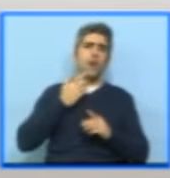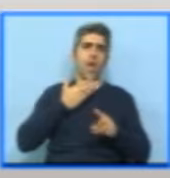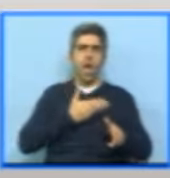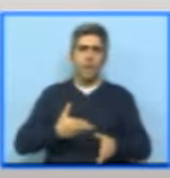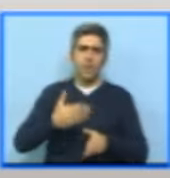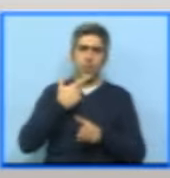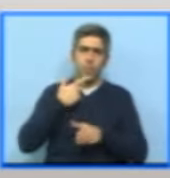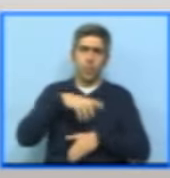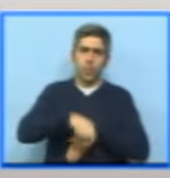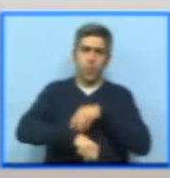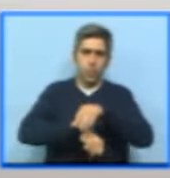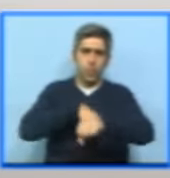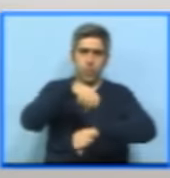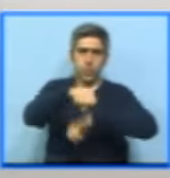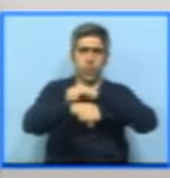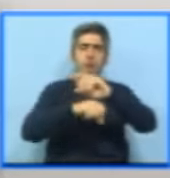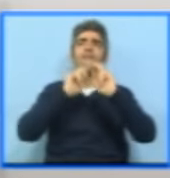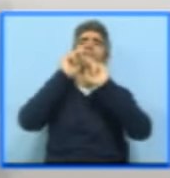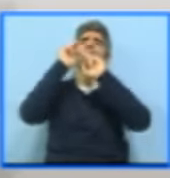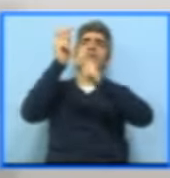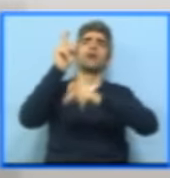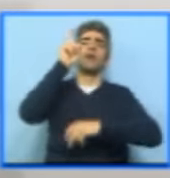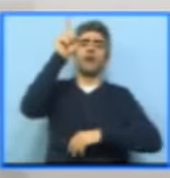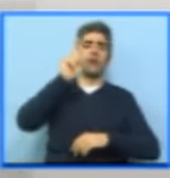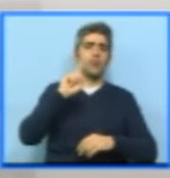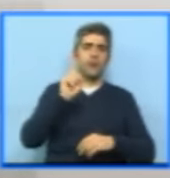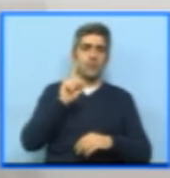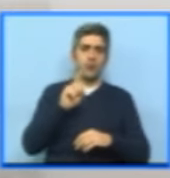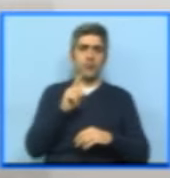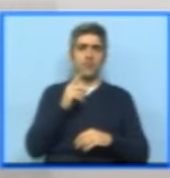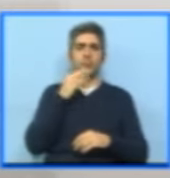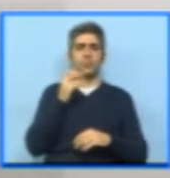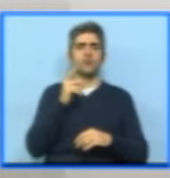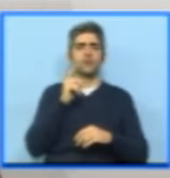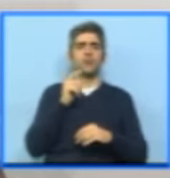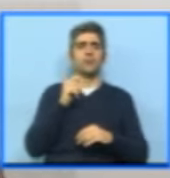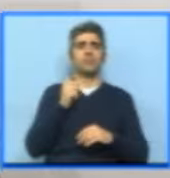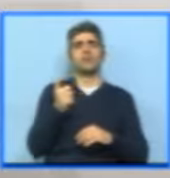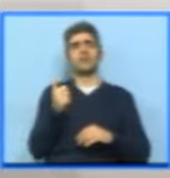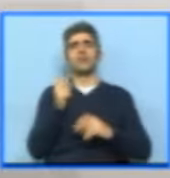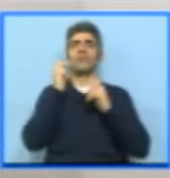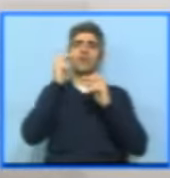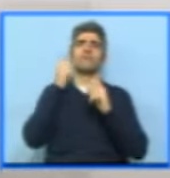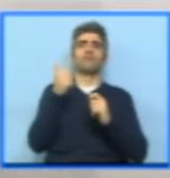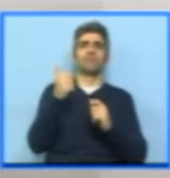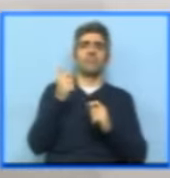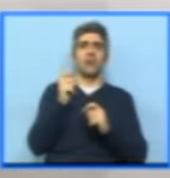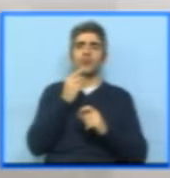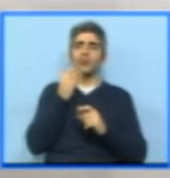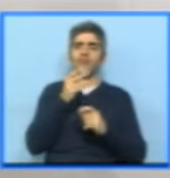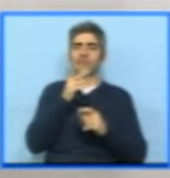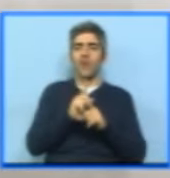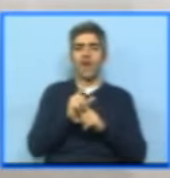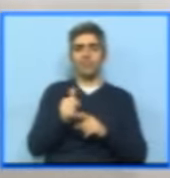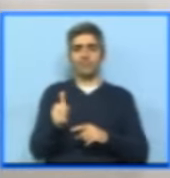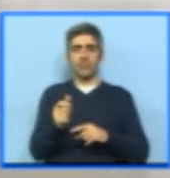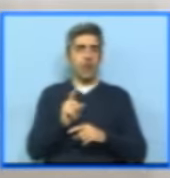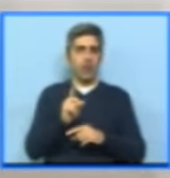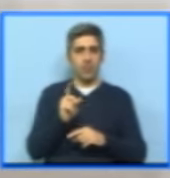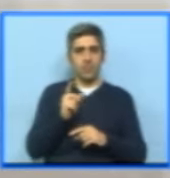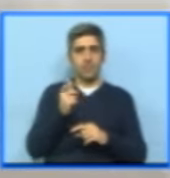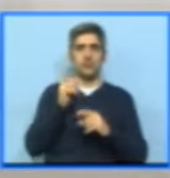isso que eles não ficam lá em cima depois, como diriam os jovens, a curtir uma boa, não é? Não ficam lá em cima,